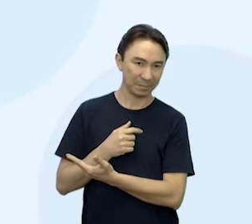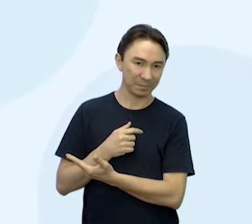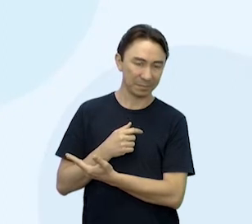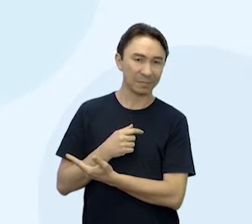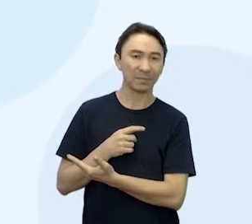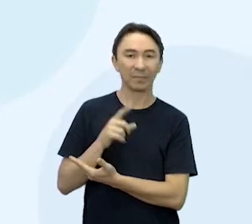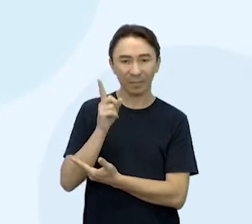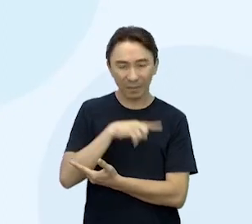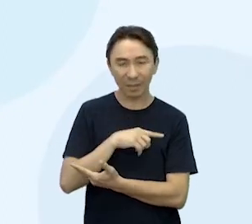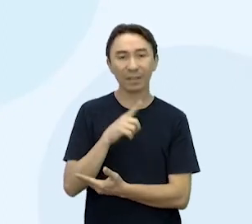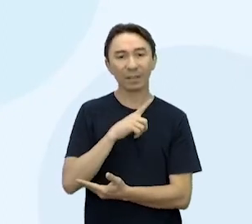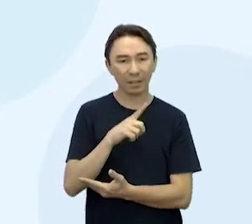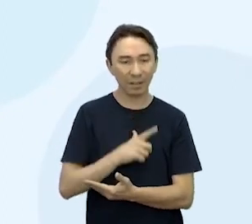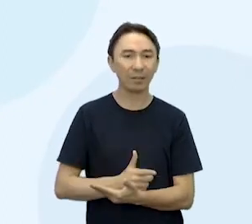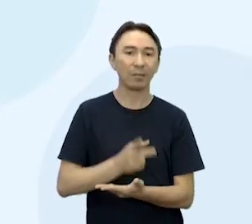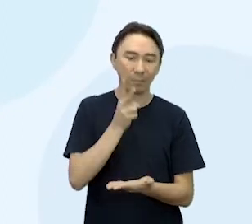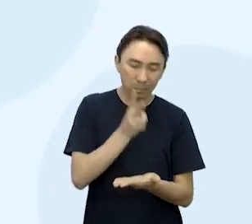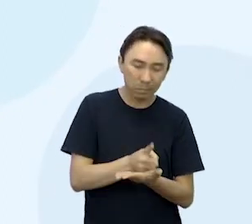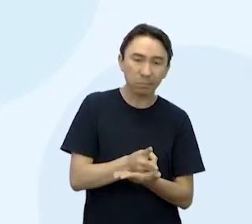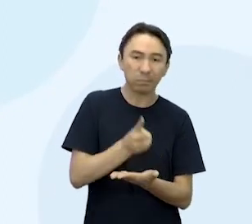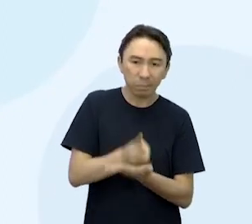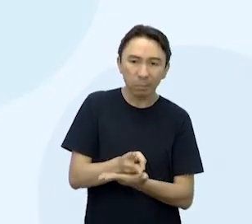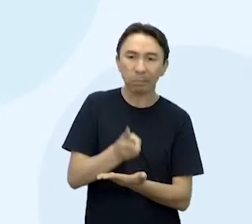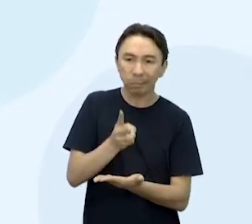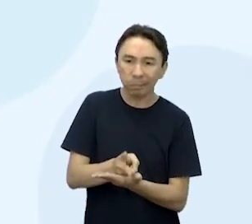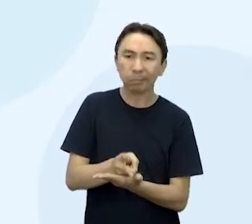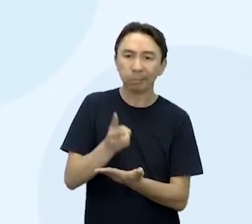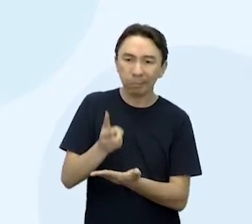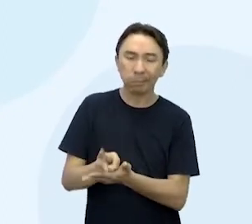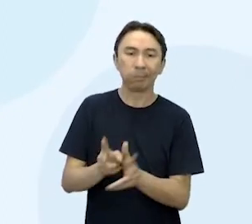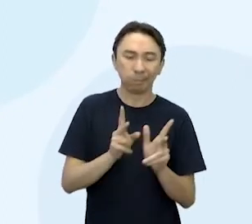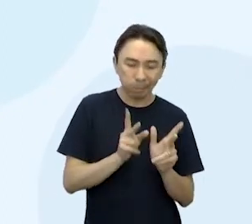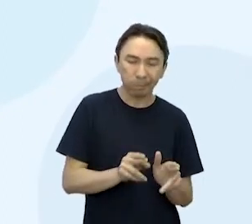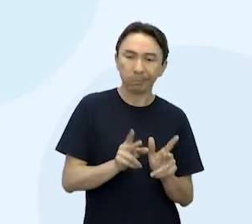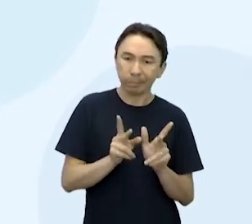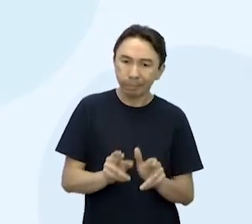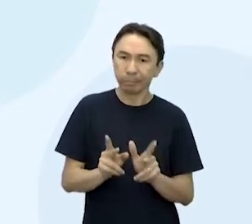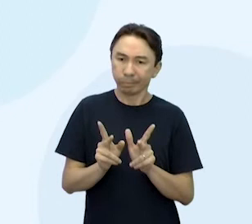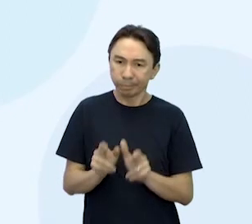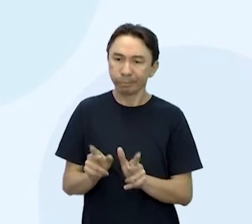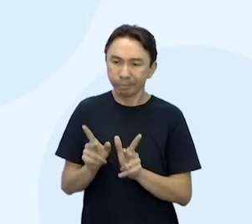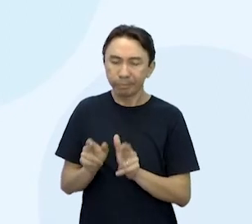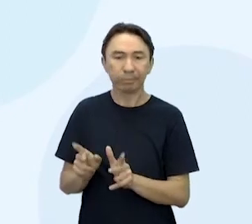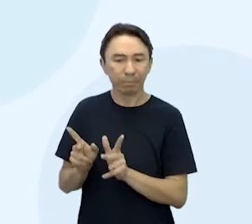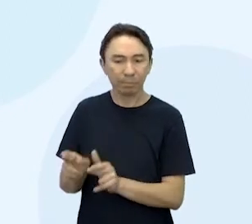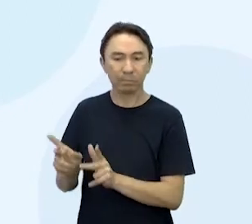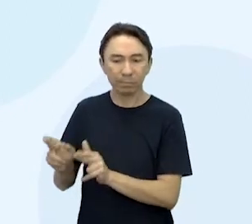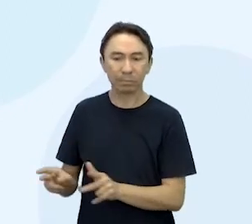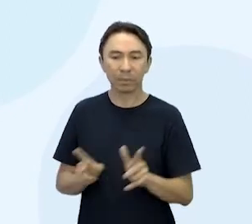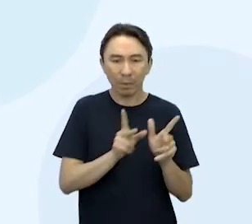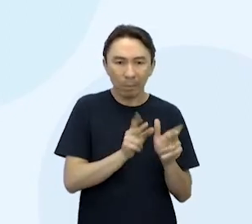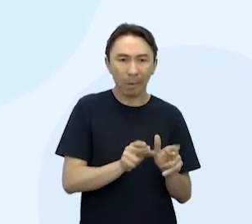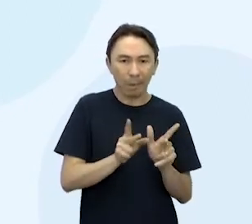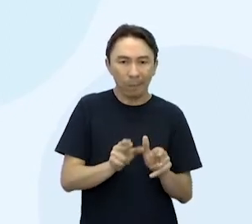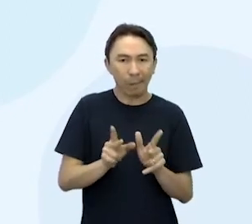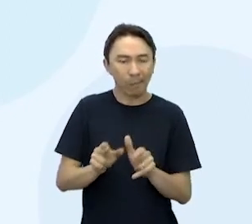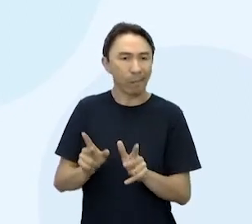ela se repete aqui, ó, várias vezes, ó, tá? Ela vai se repetindo,